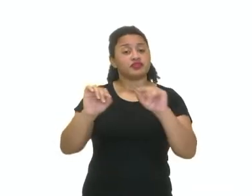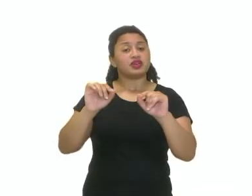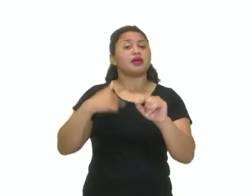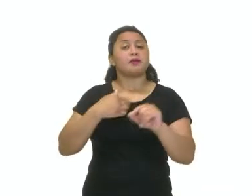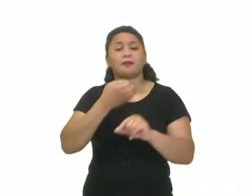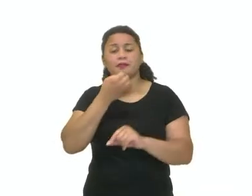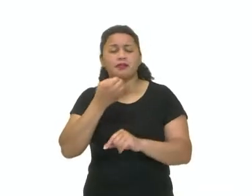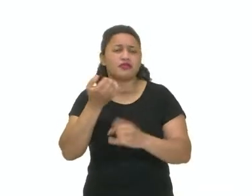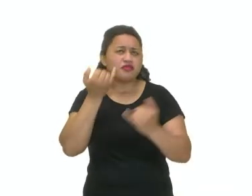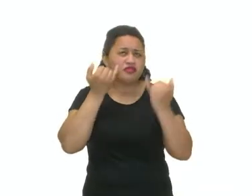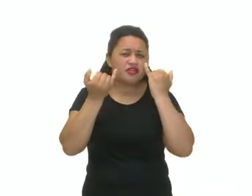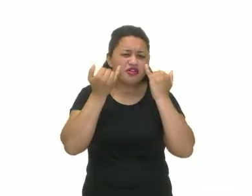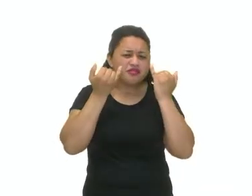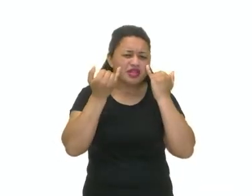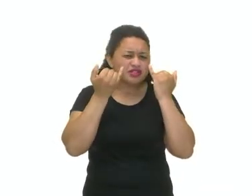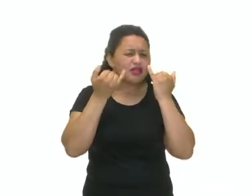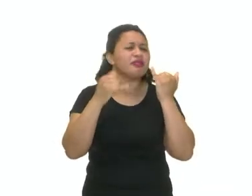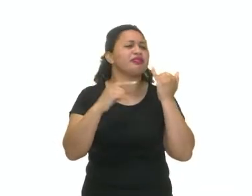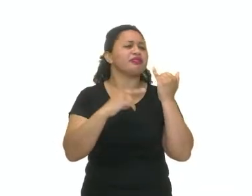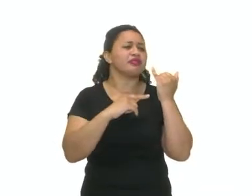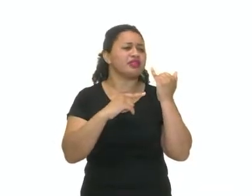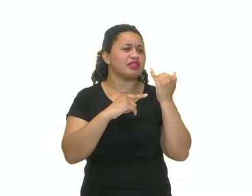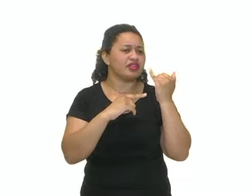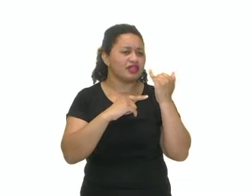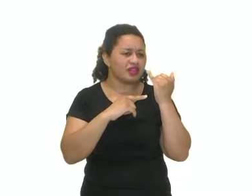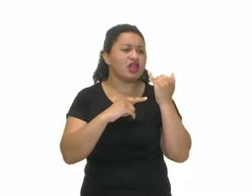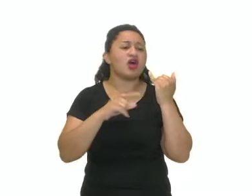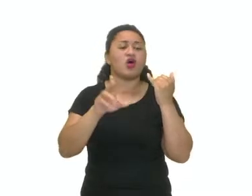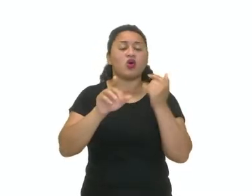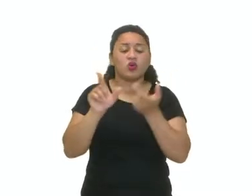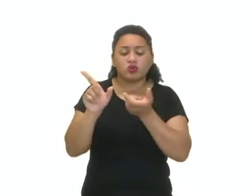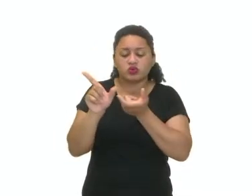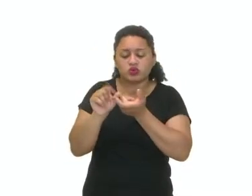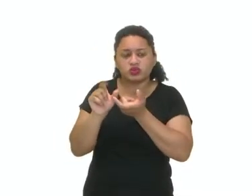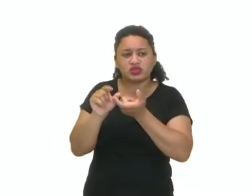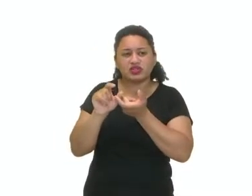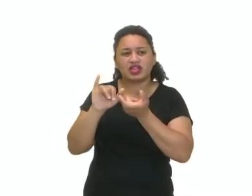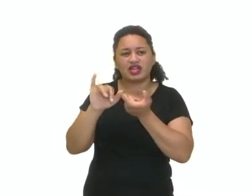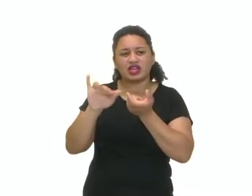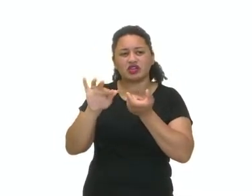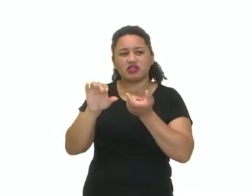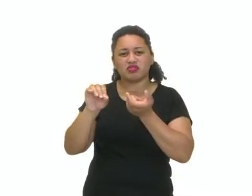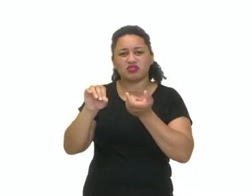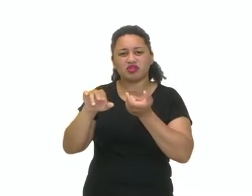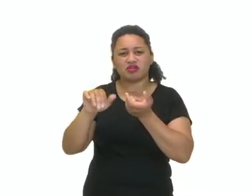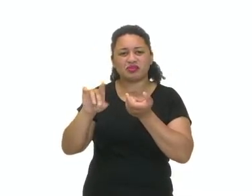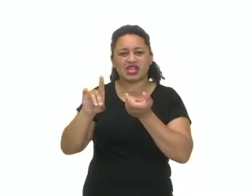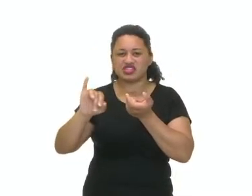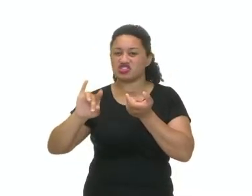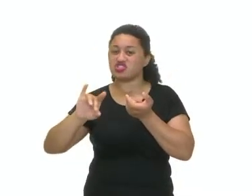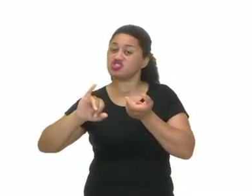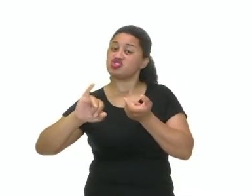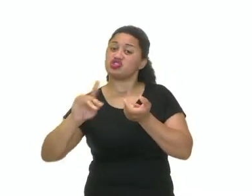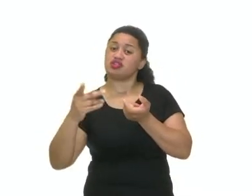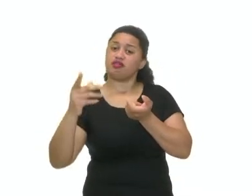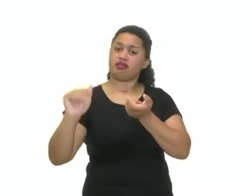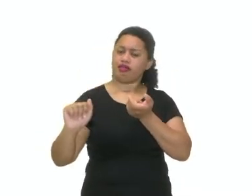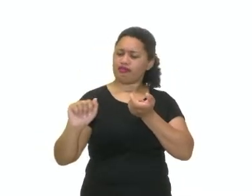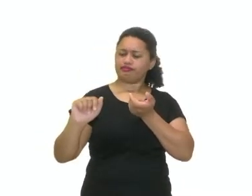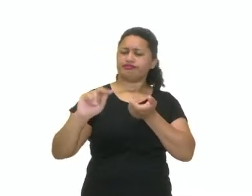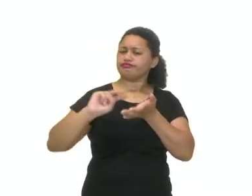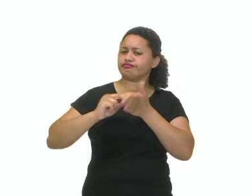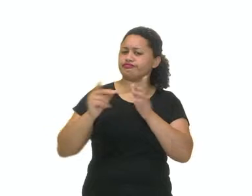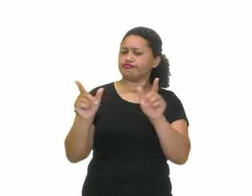bem informadinhas. Então, olha, muito bem informadinhas. Aquele tom assim, aquela conversa entre amigos, né? É um tom bem